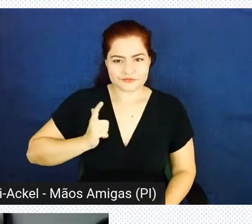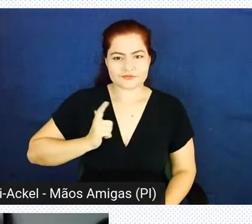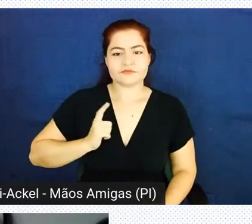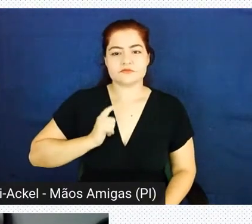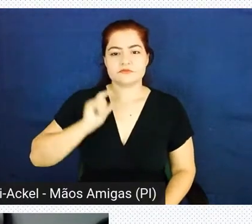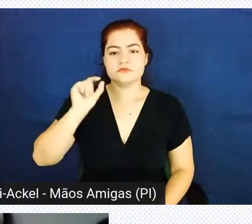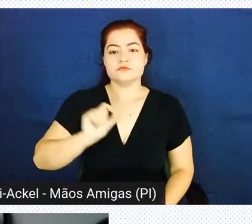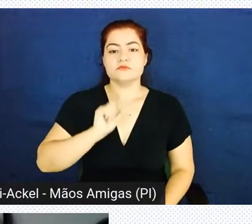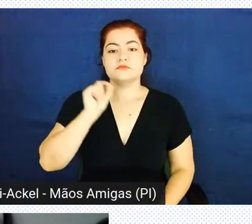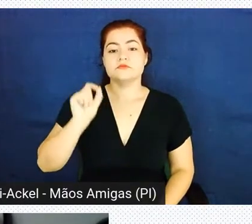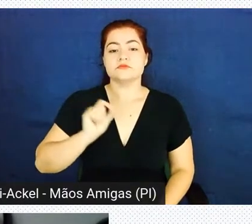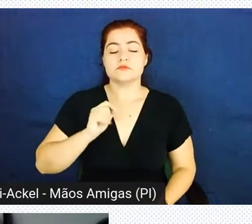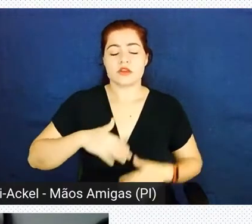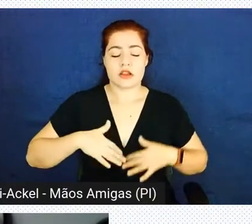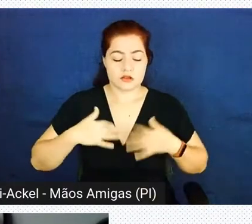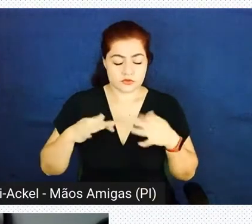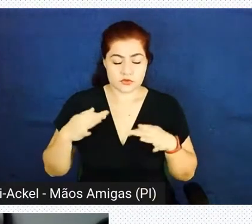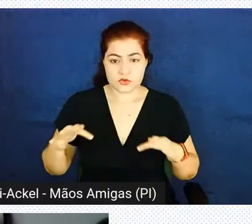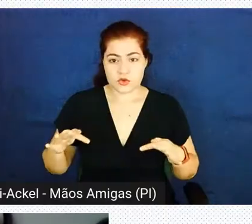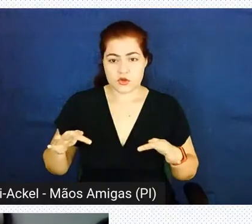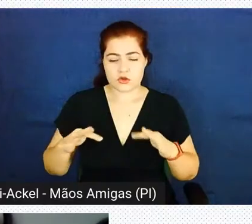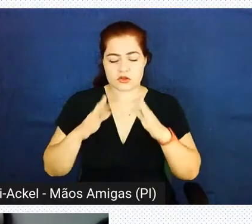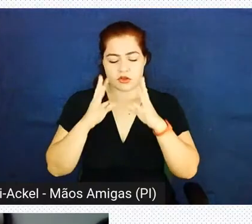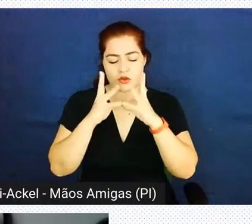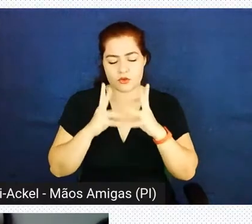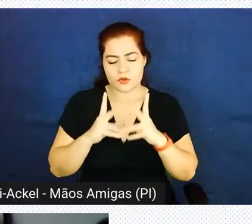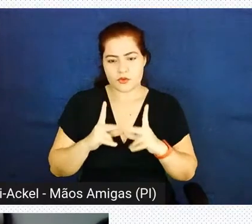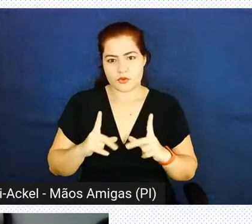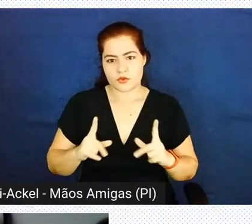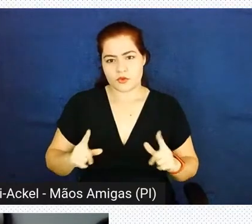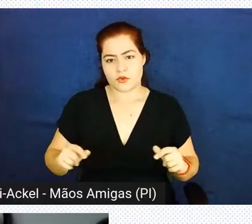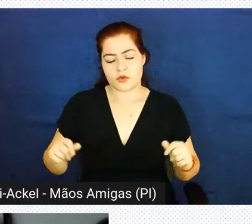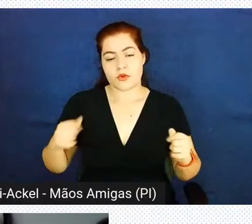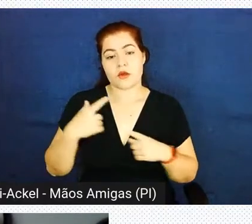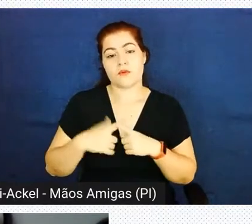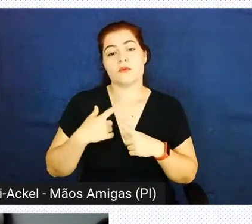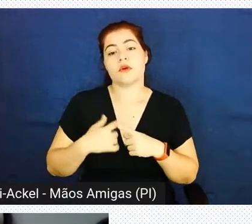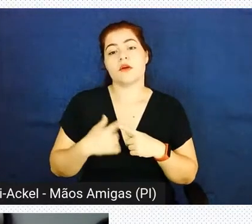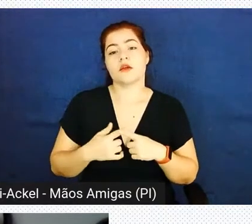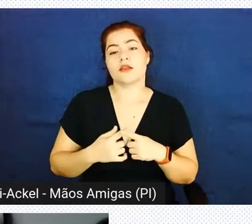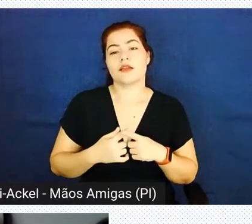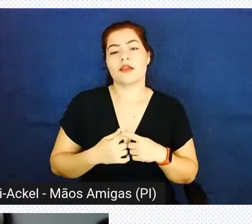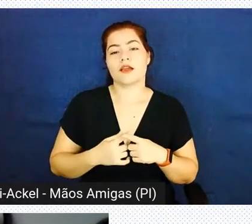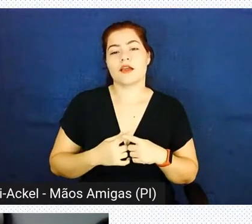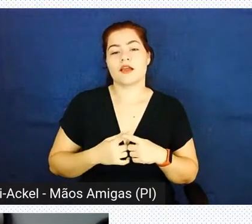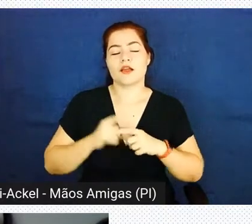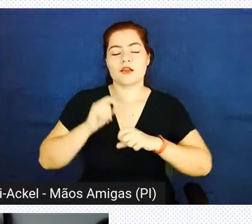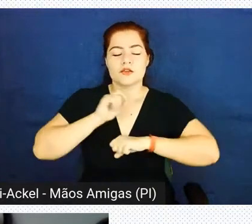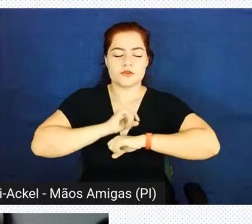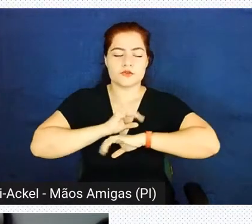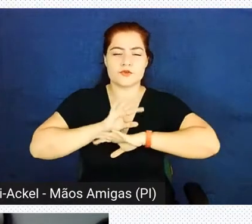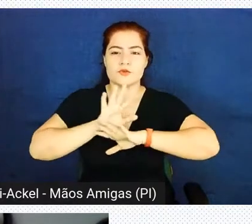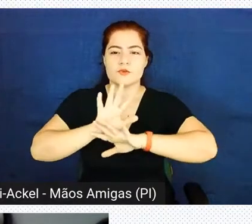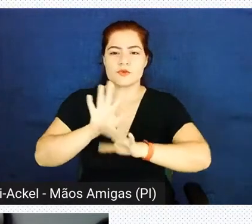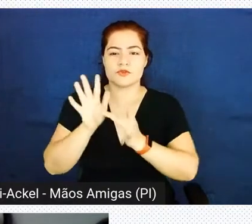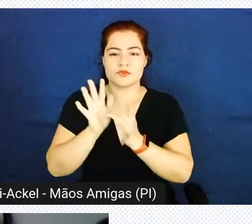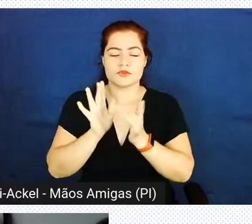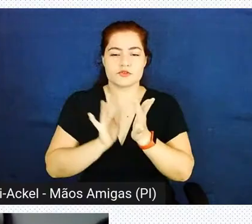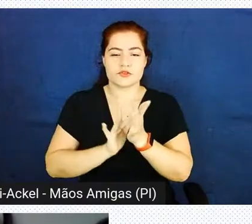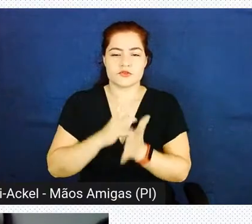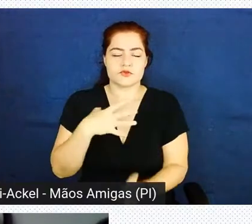as suas dores amenizadas, diluídas pelo verbo de luz e pelo sentimento